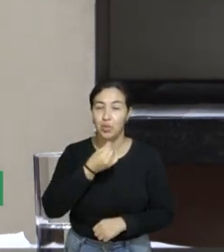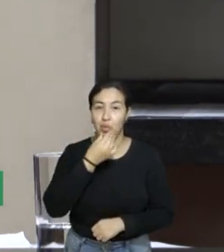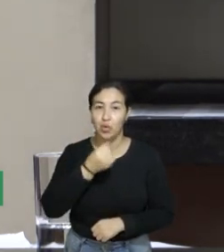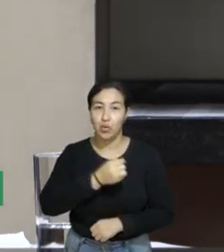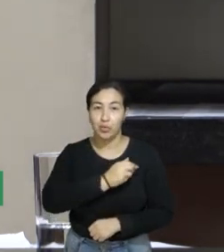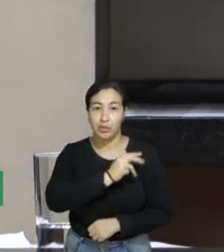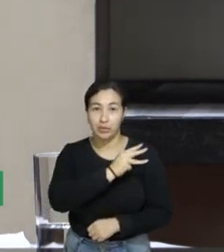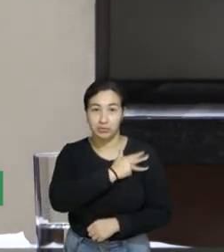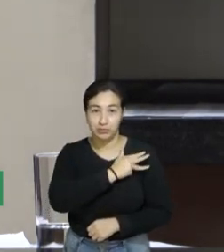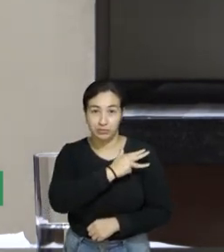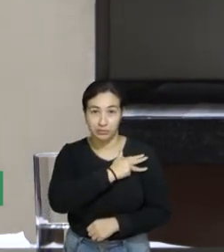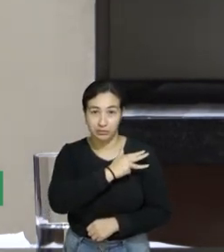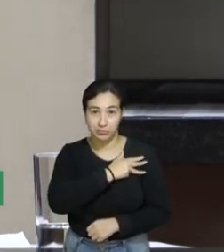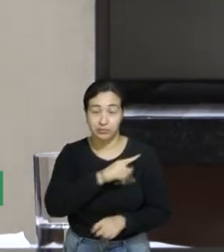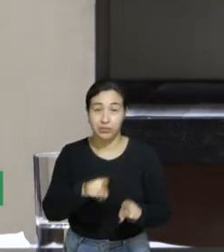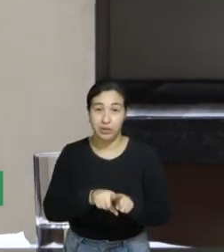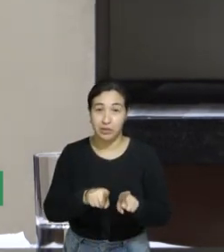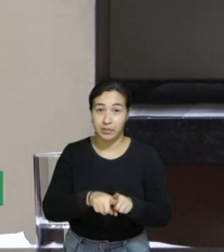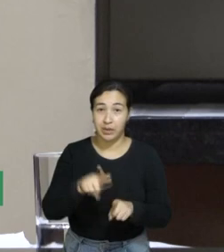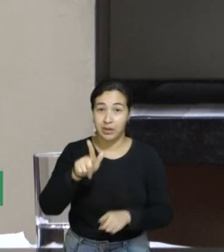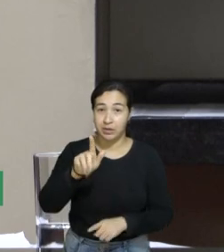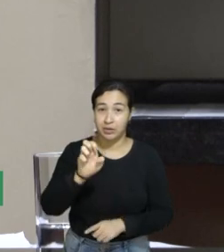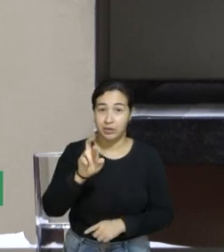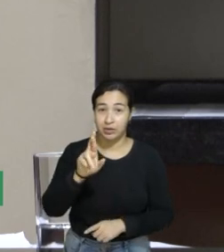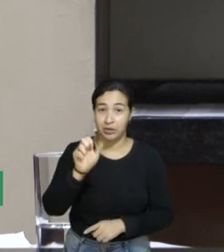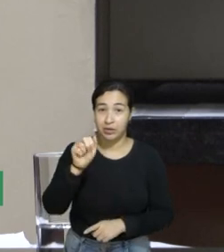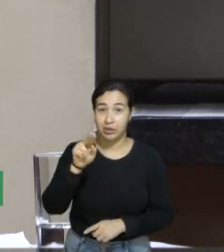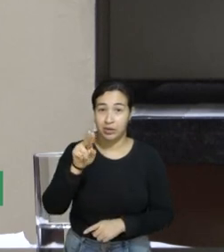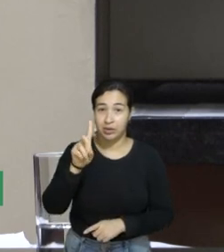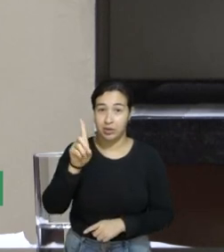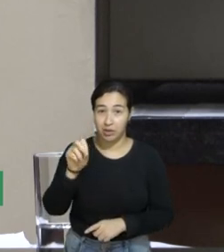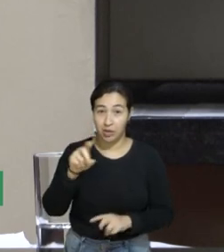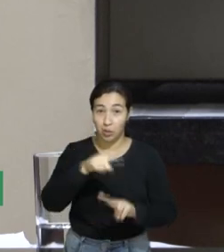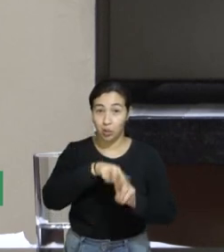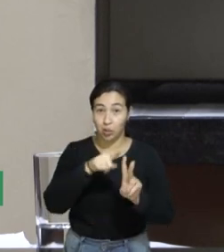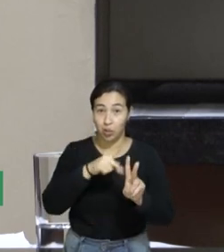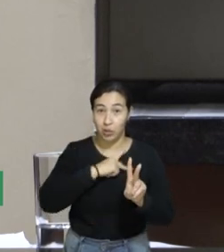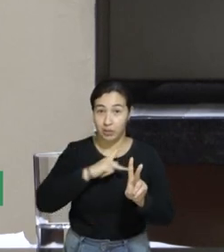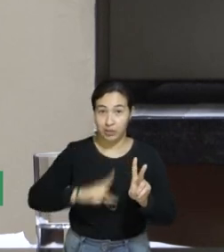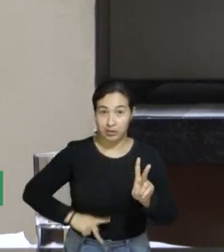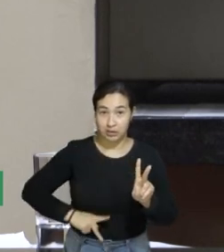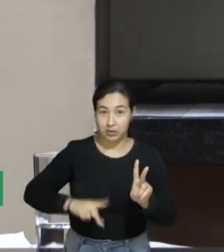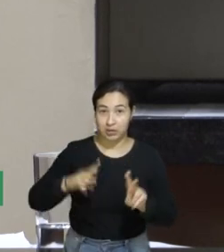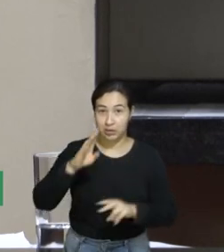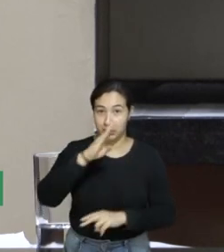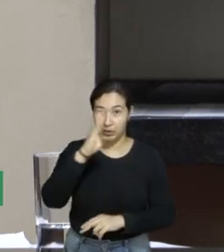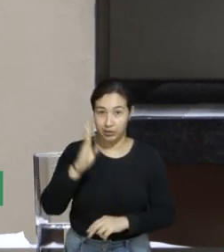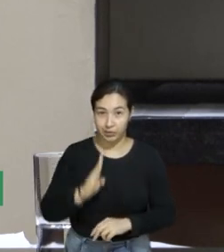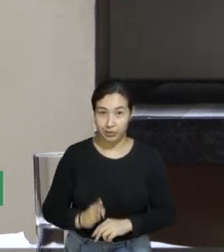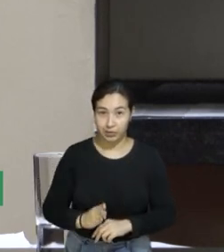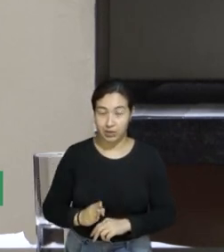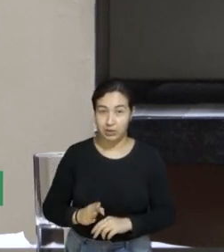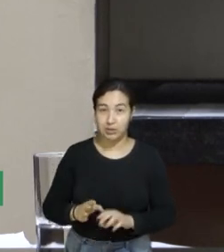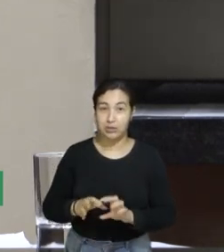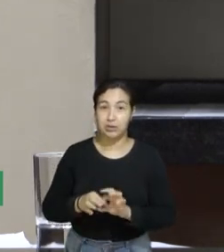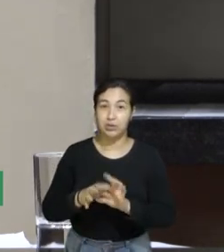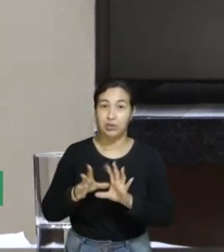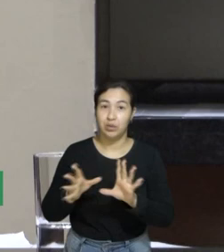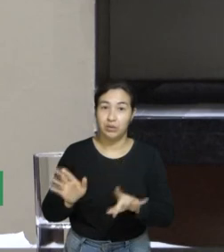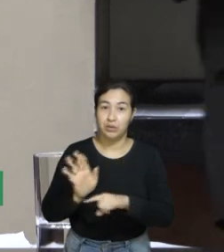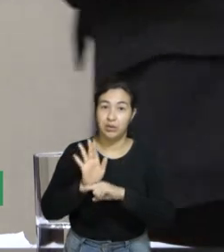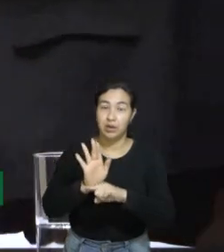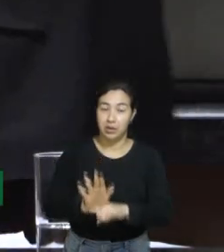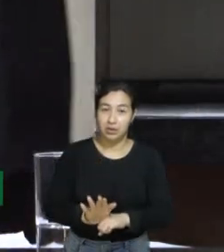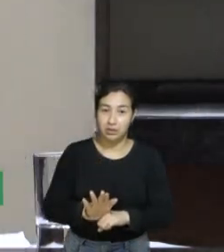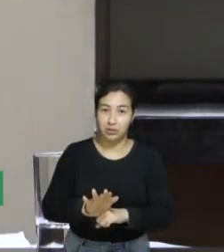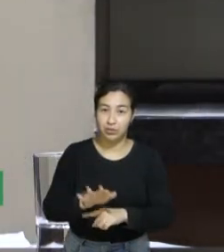e Geraldo Alckmin, respectivamente presidente e vice-presidente da República, pela destinação de recursos aos municípios catarinenses atingidos pelas chuvas, em